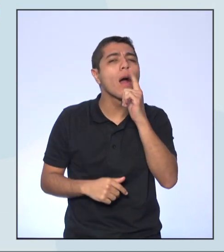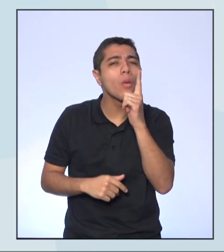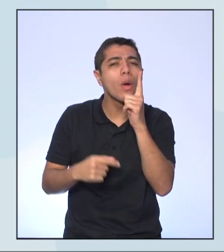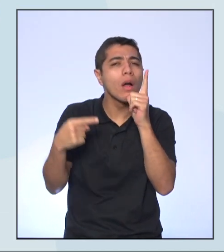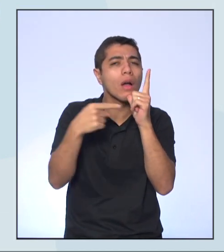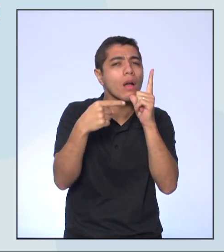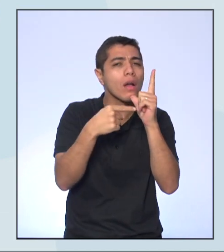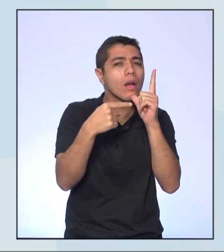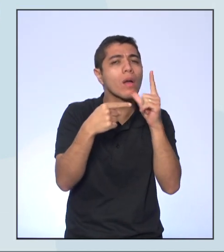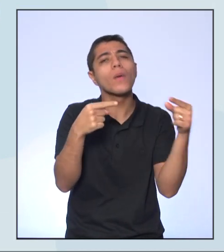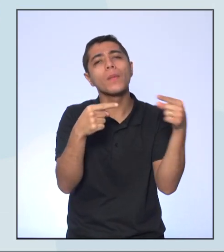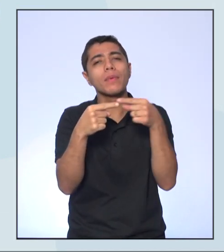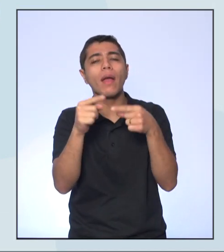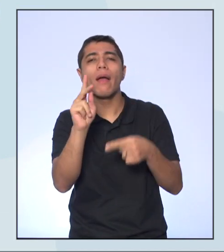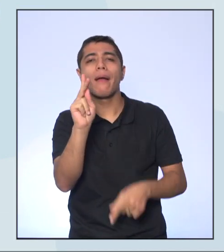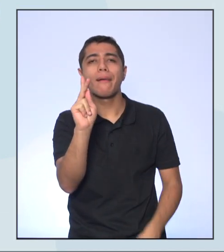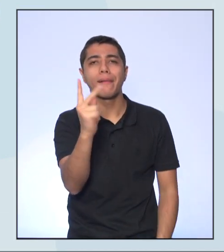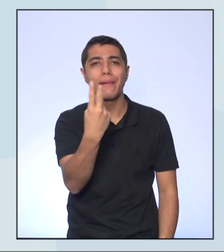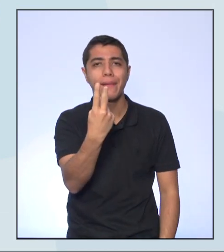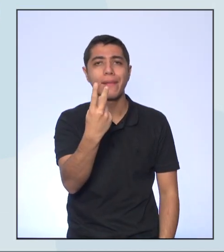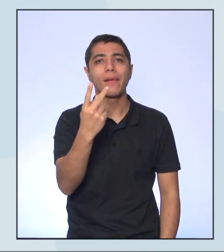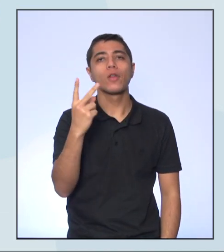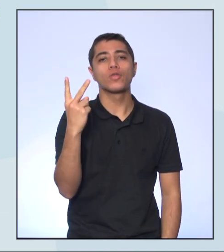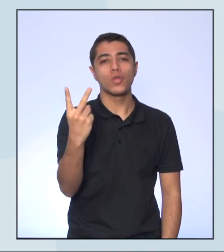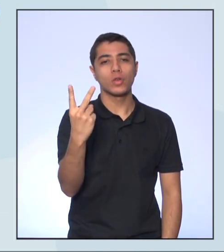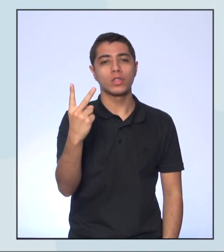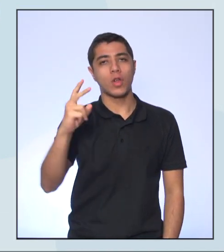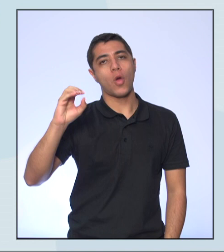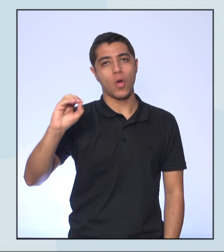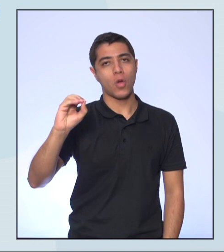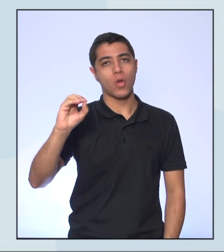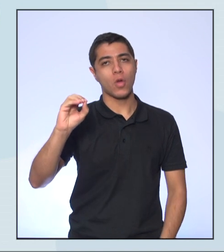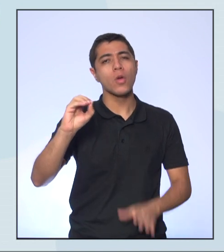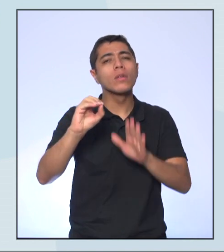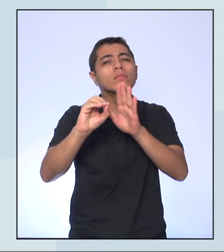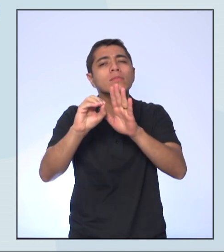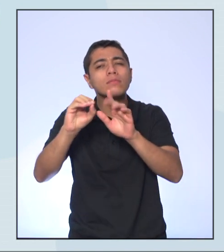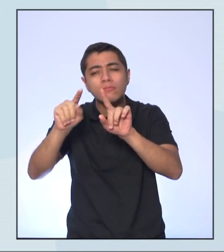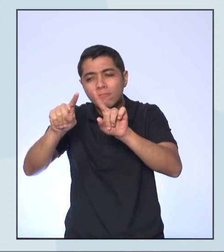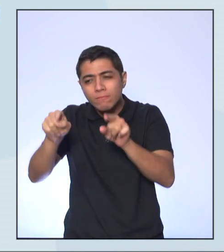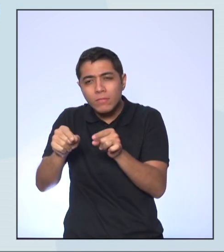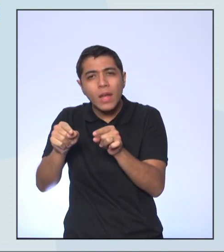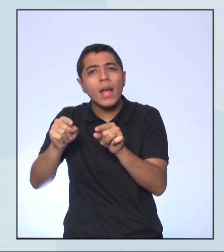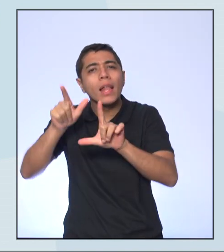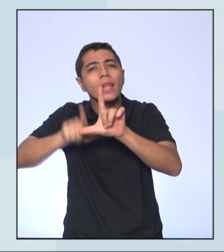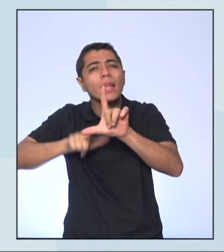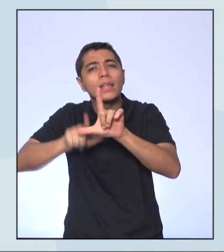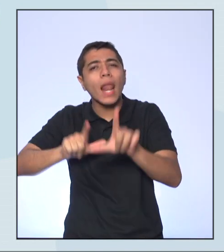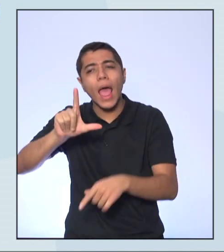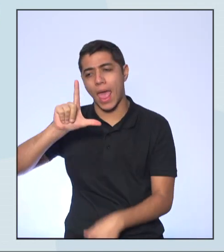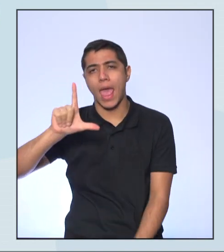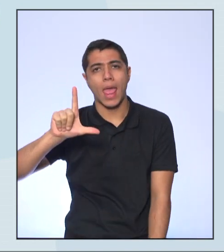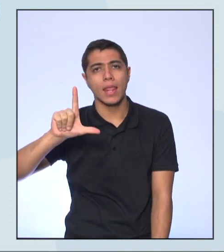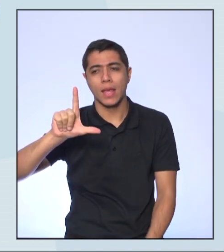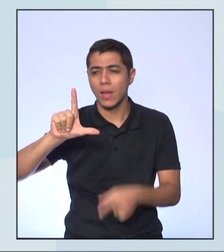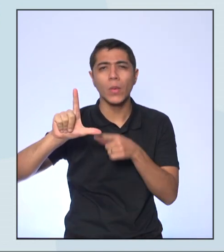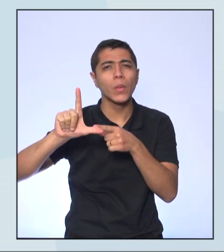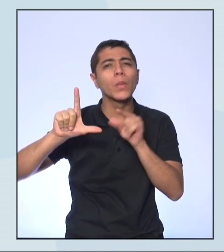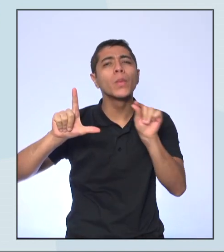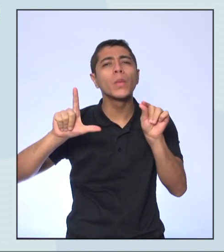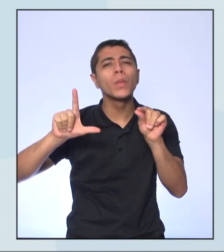L pequenininho aí, esse L ele indica o estado físico da nossa água. Então, essa água ela está no